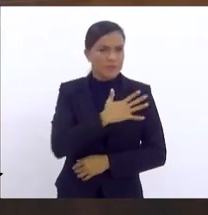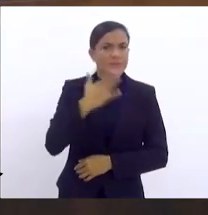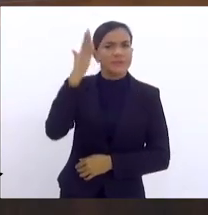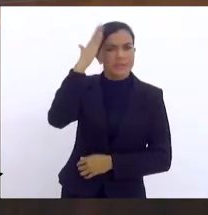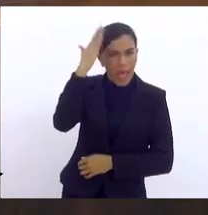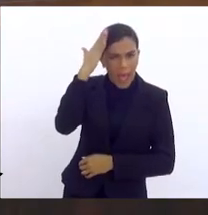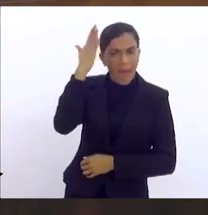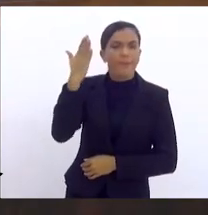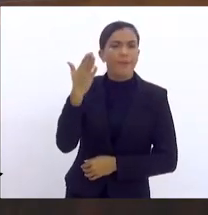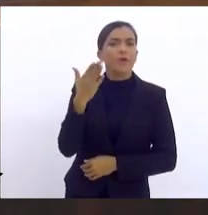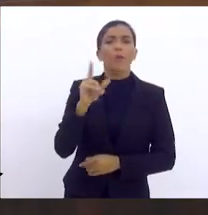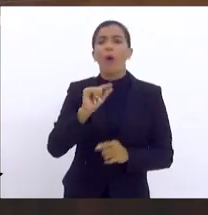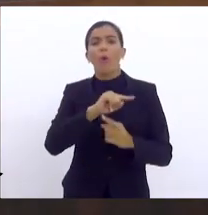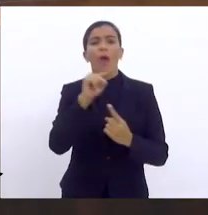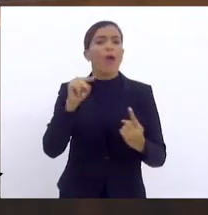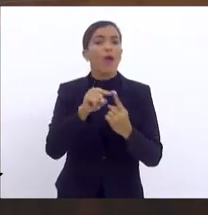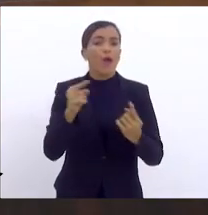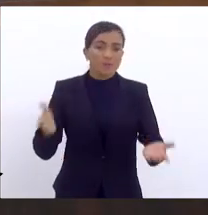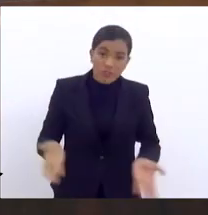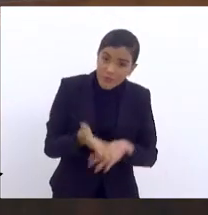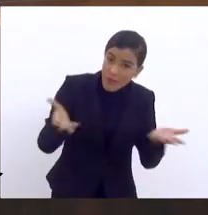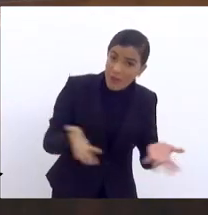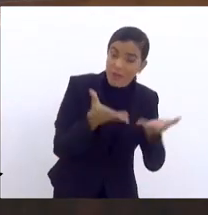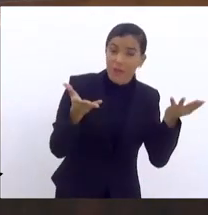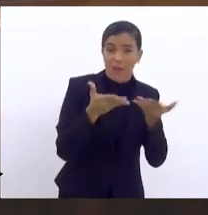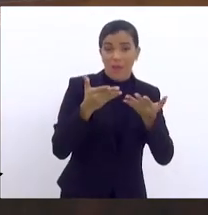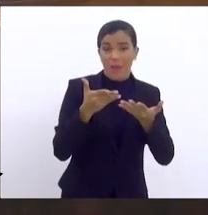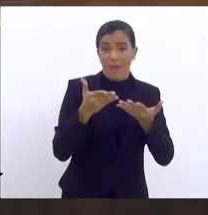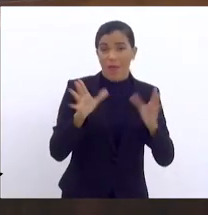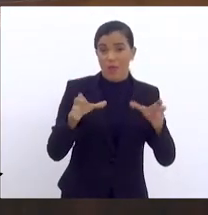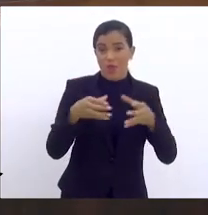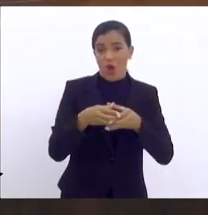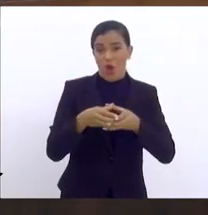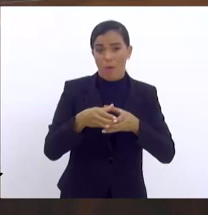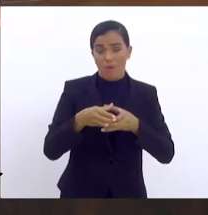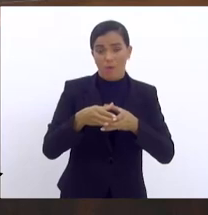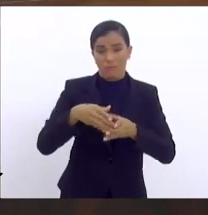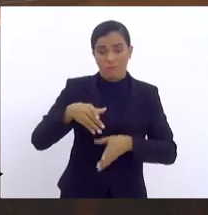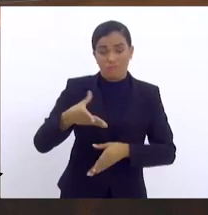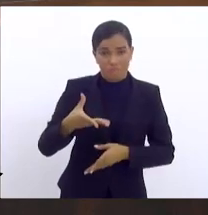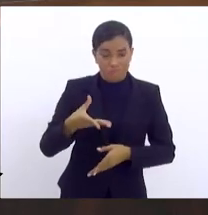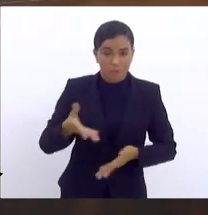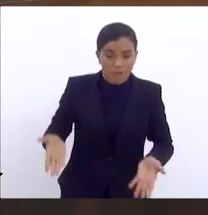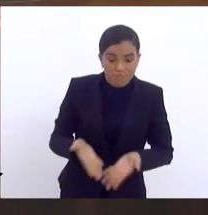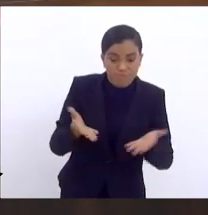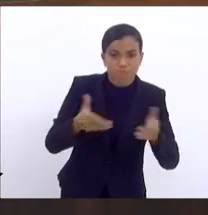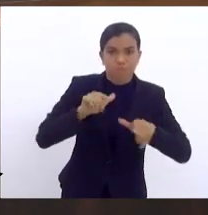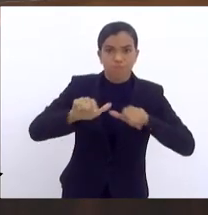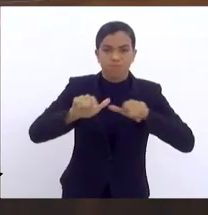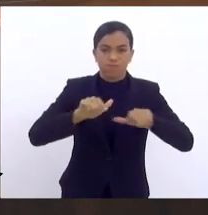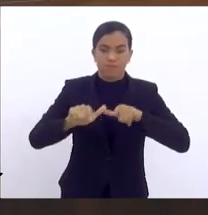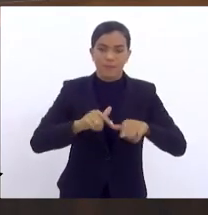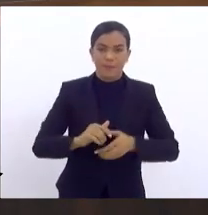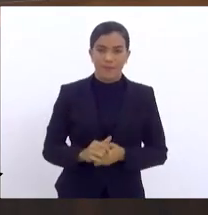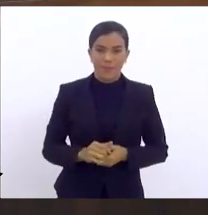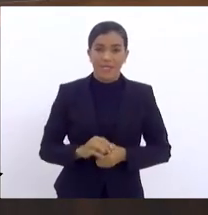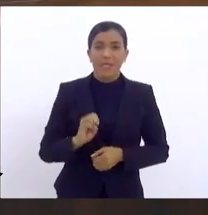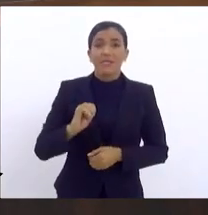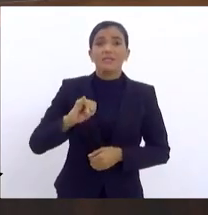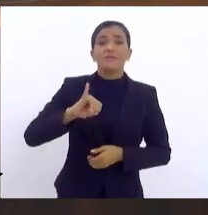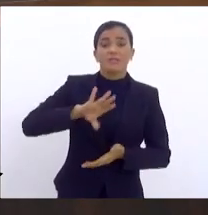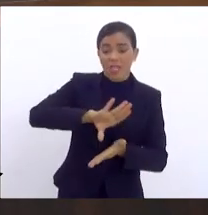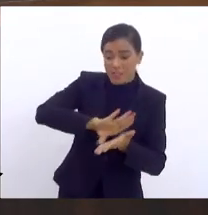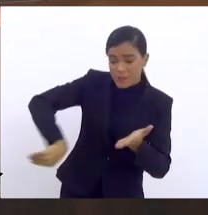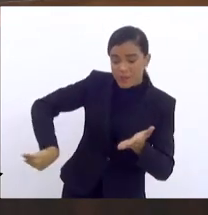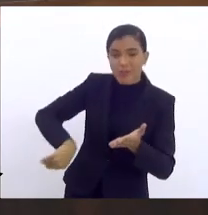é a função do coronel incentivar a tropa ir para rua para poder trabalhar e exercer um bom trabalho se o Coronel tira a força da Tropa se o coronel é medroso a